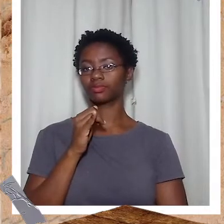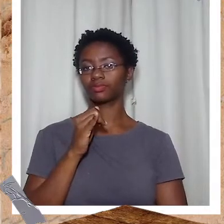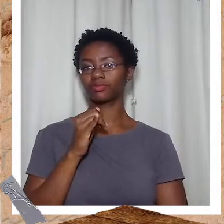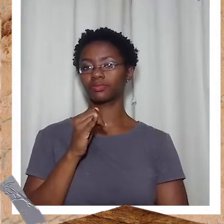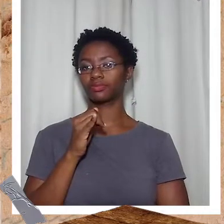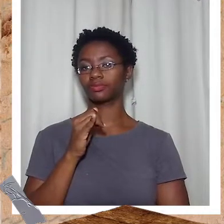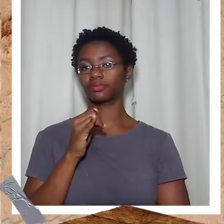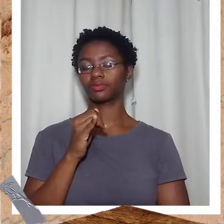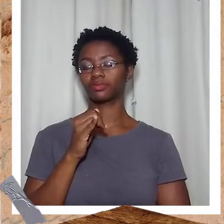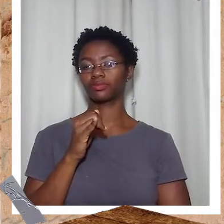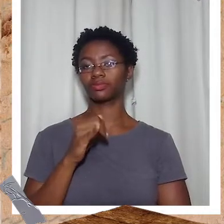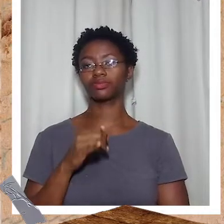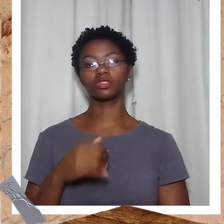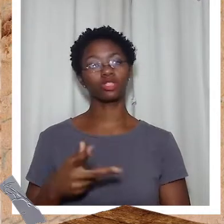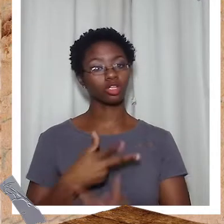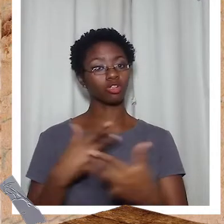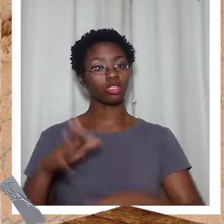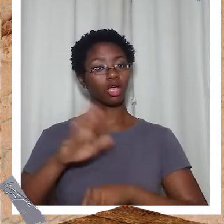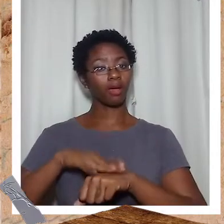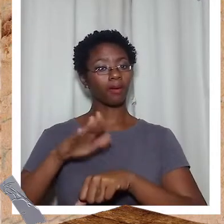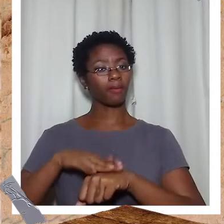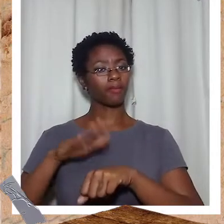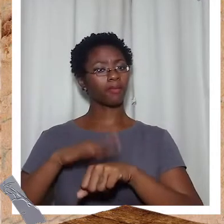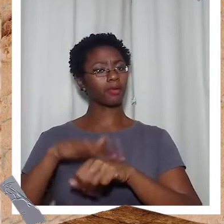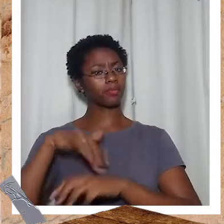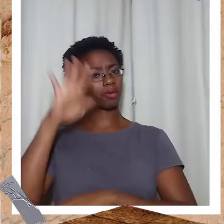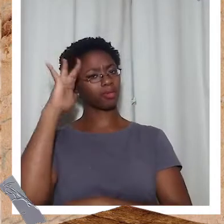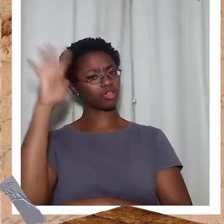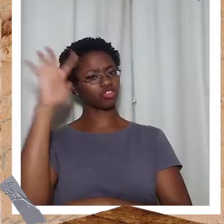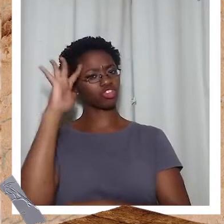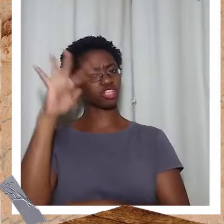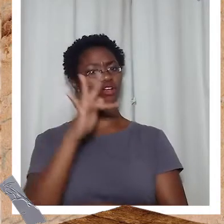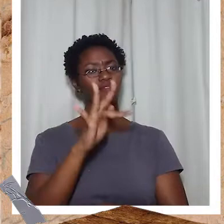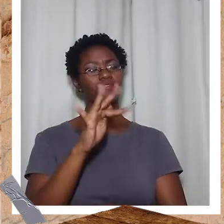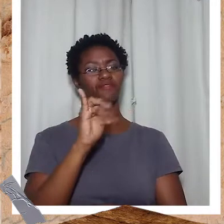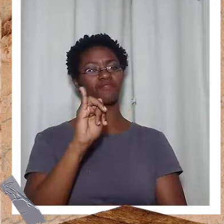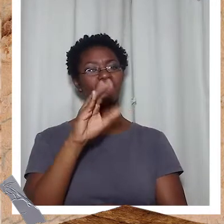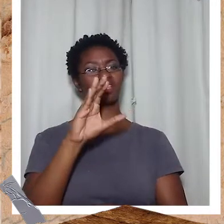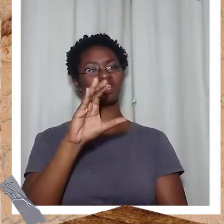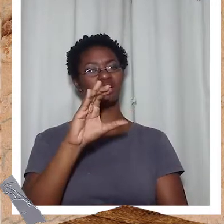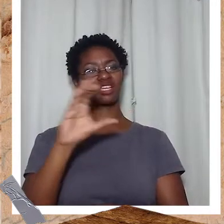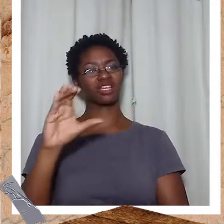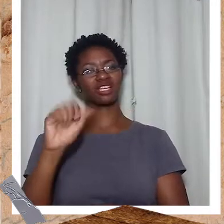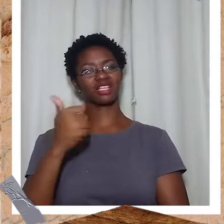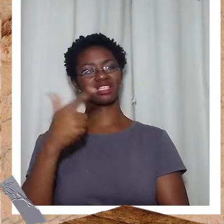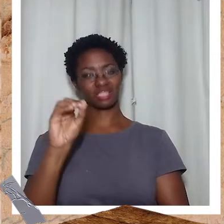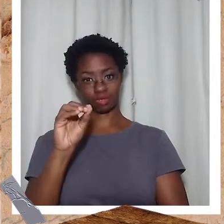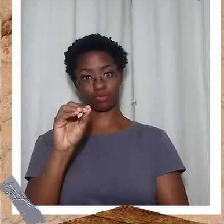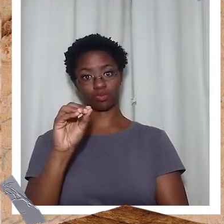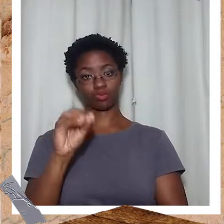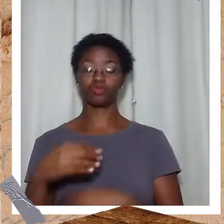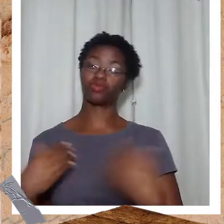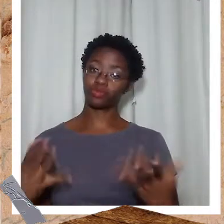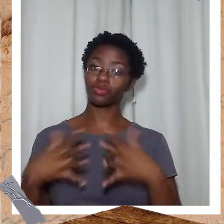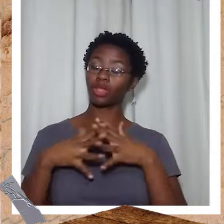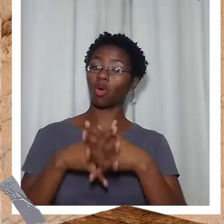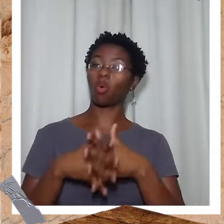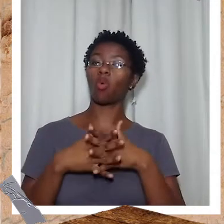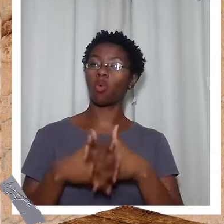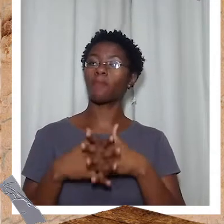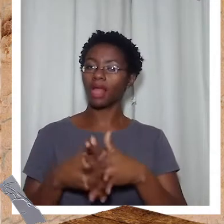dos elementos de autoficção que Carolina insere no diário. Ou seja, é muito mais complexo do